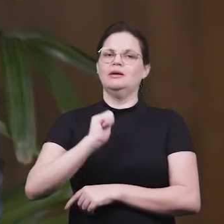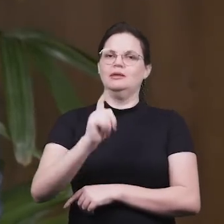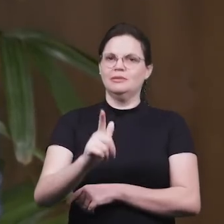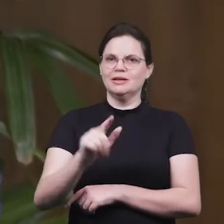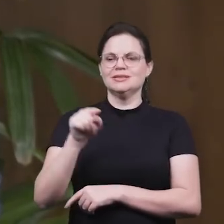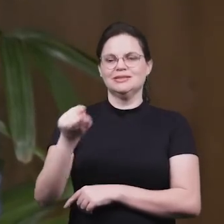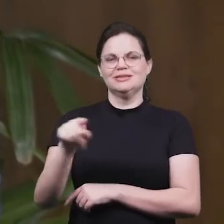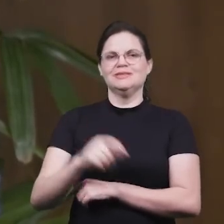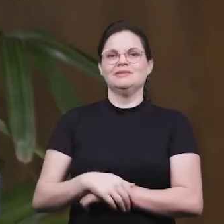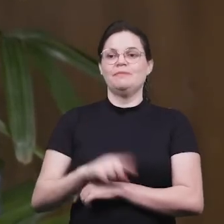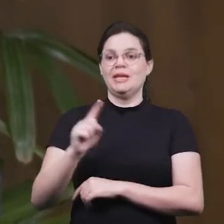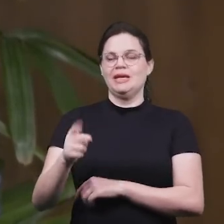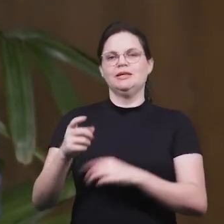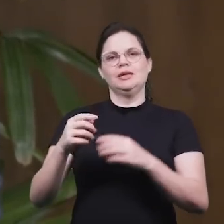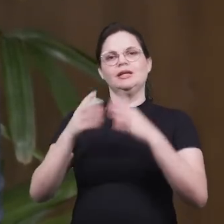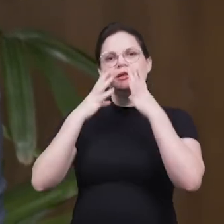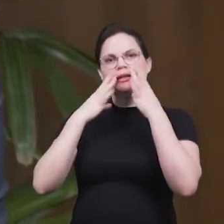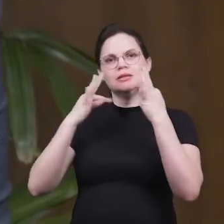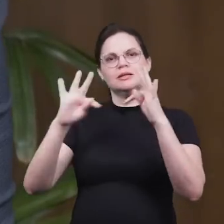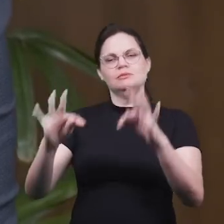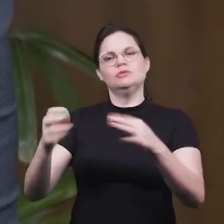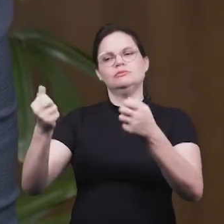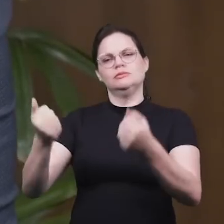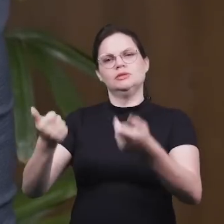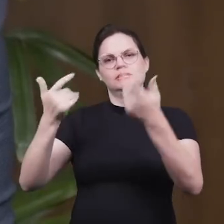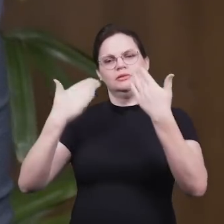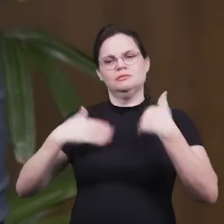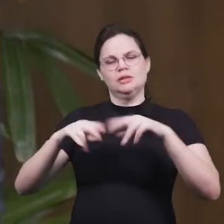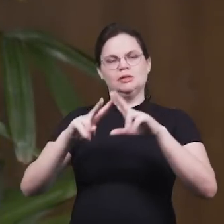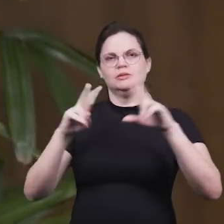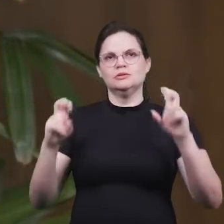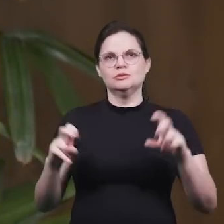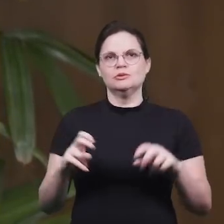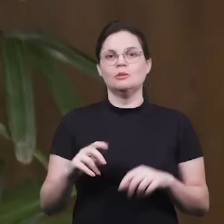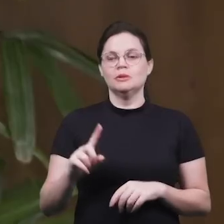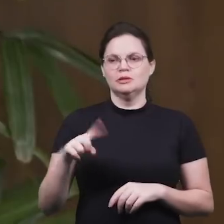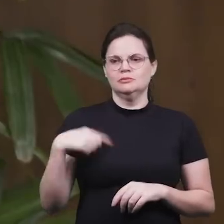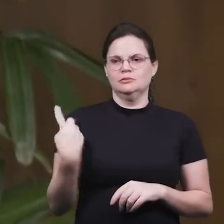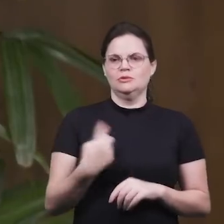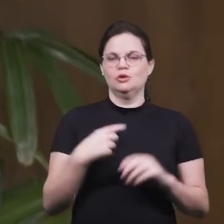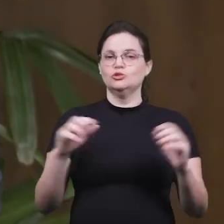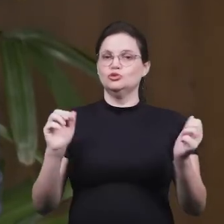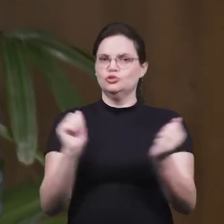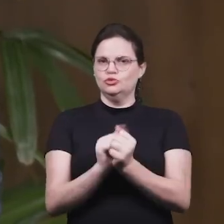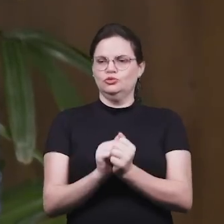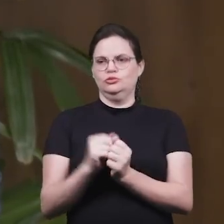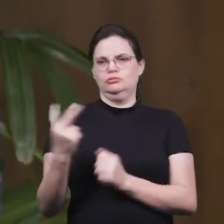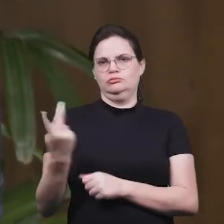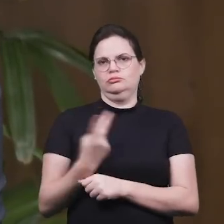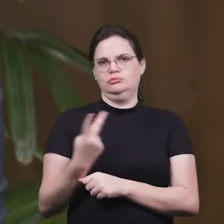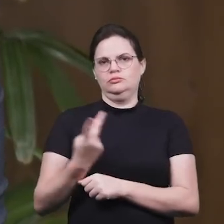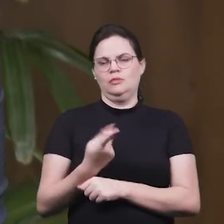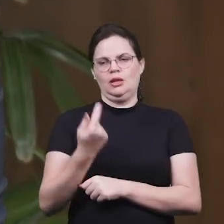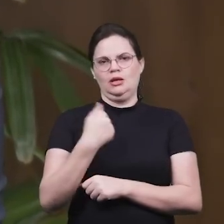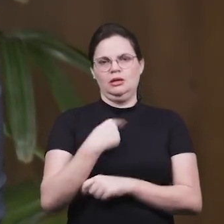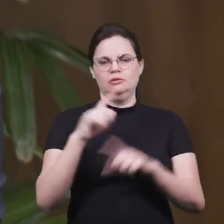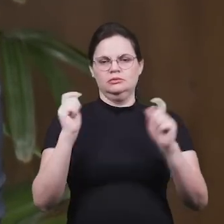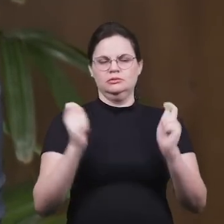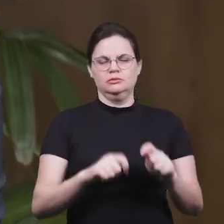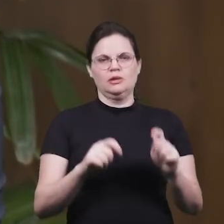Então foi esse trabalho em conjunto, de eu